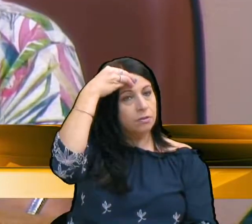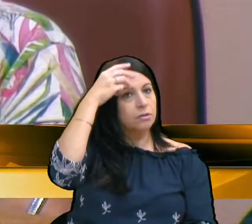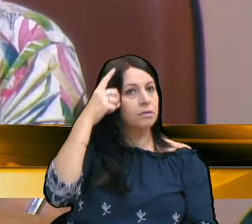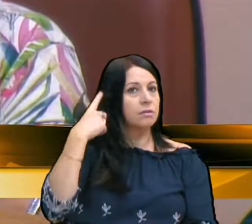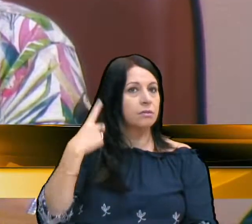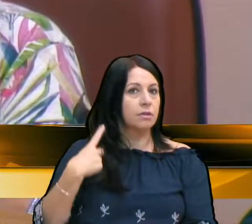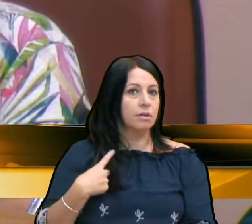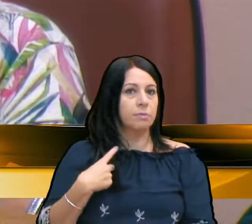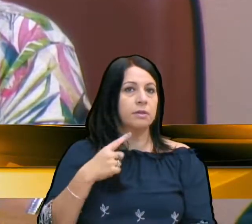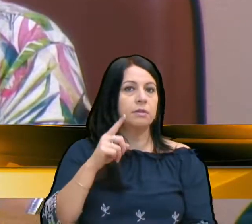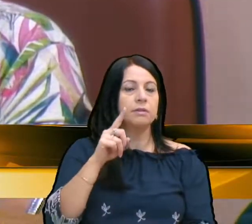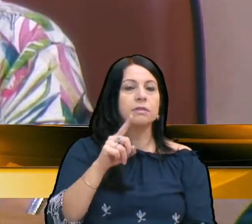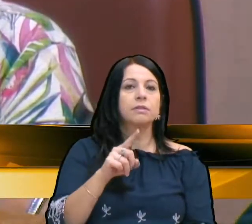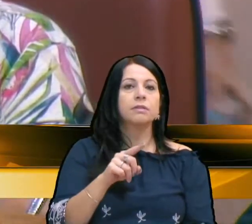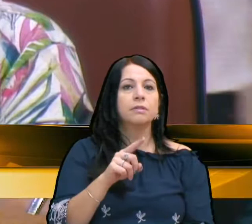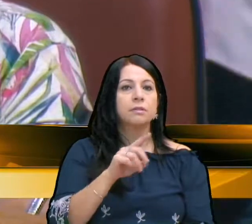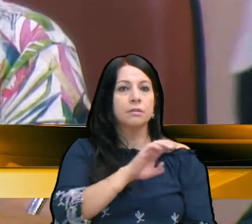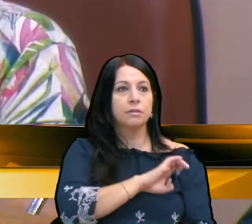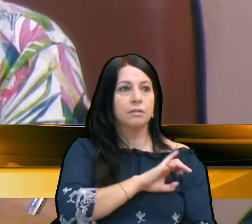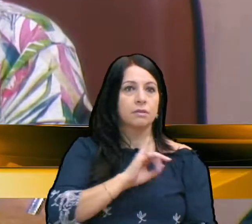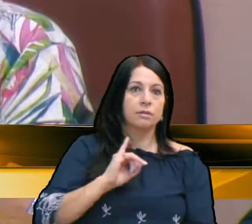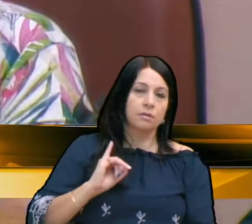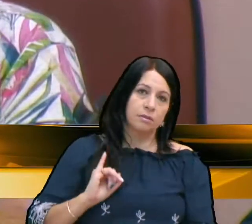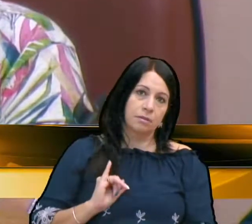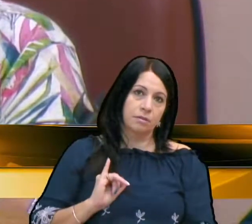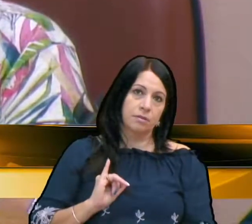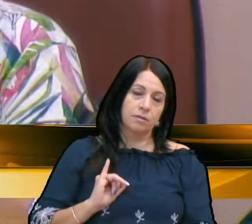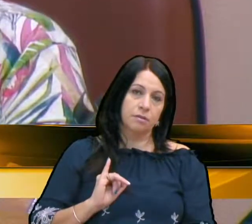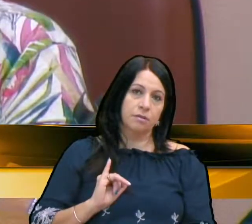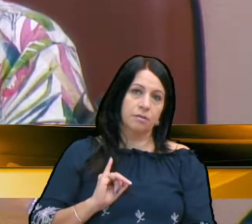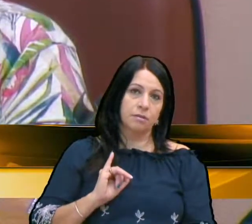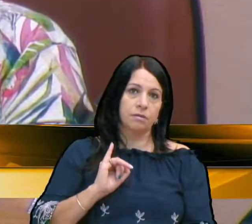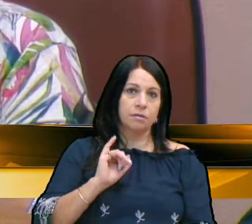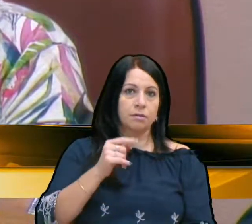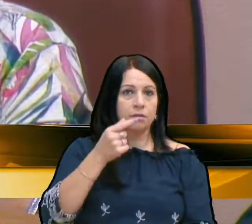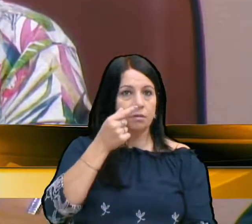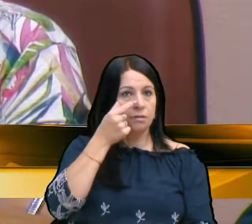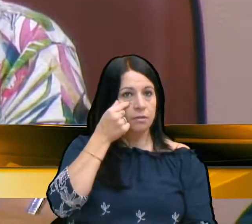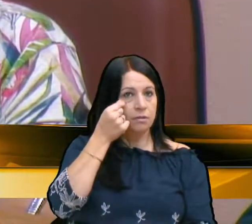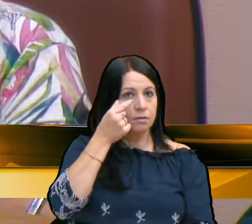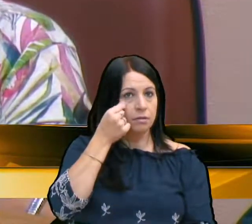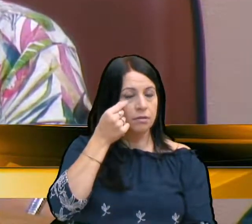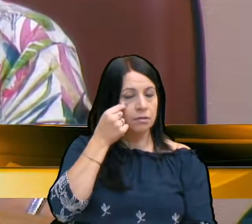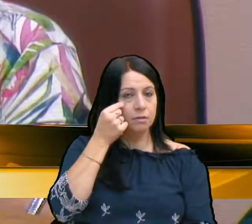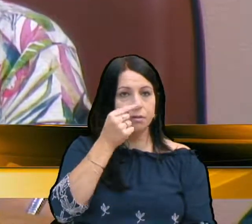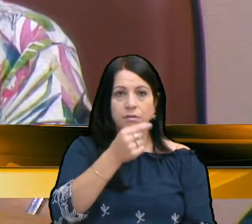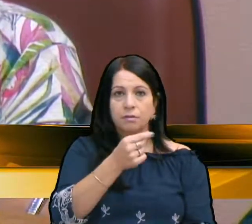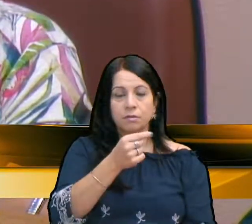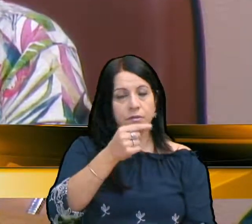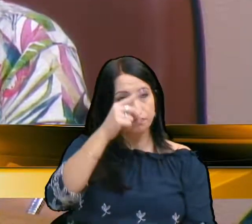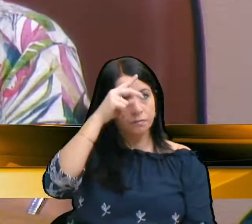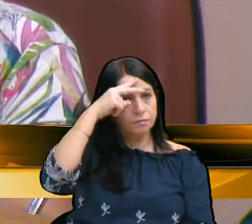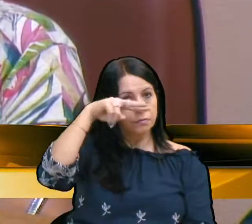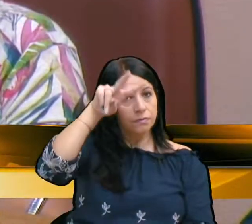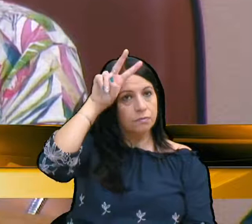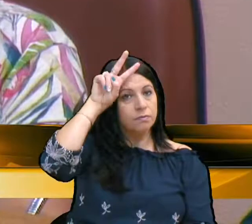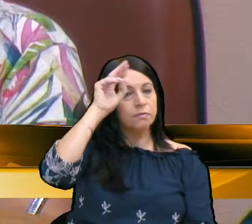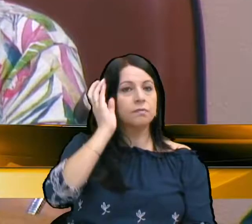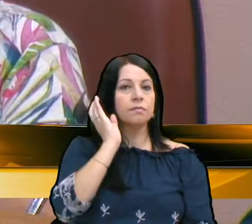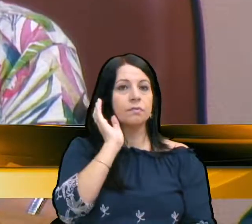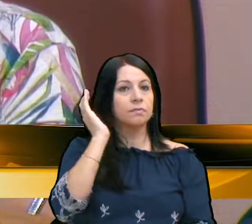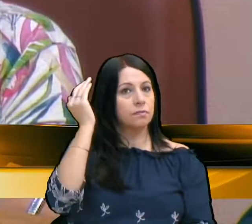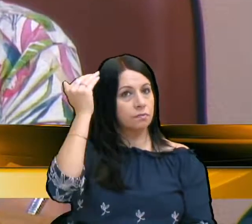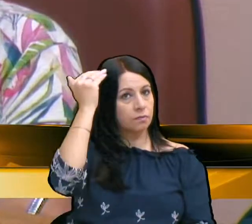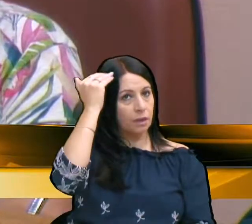Denise Pessoa, Ed Carlos Pereira de Souza, Edio Eloy Frisso, Edson da Rosa, Felipe Grêmio